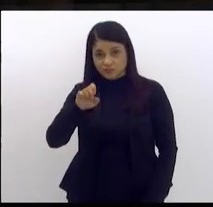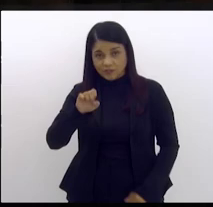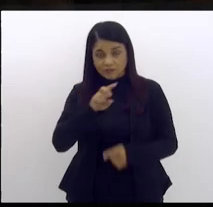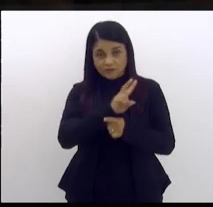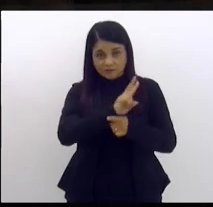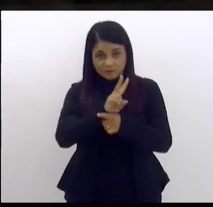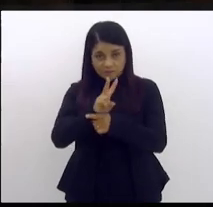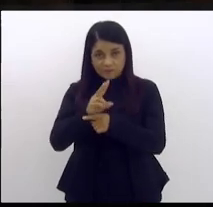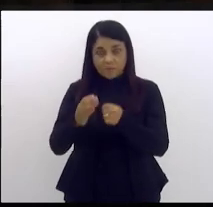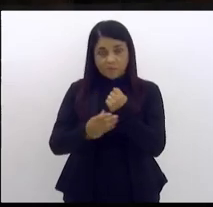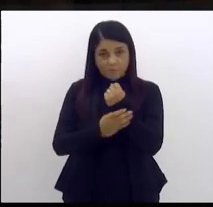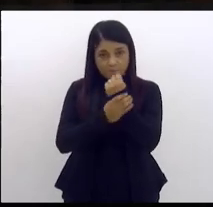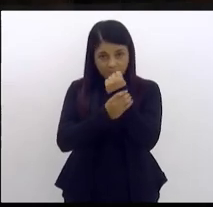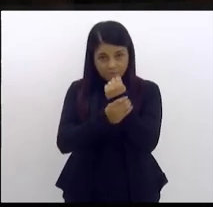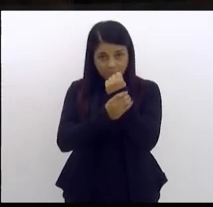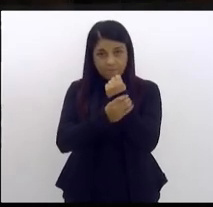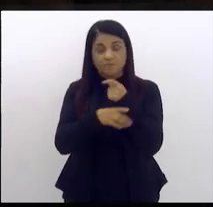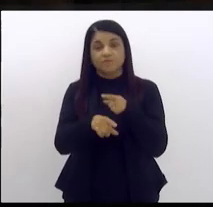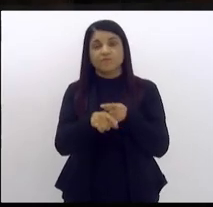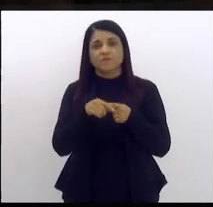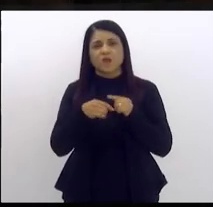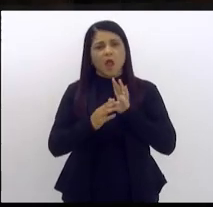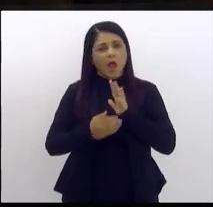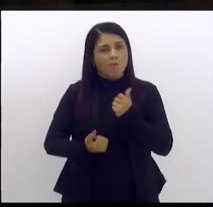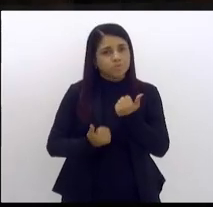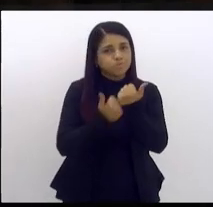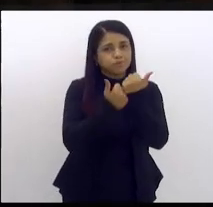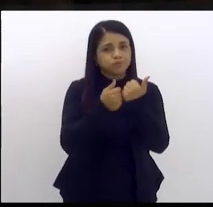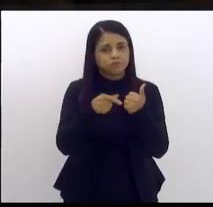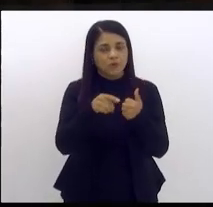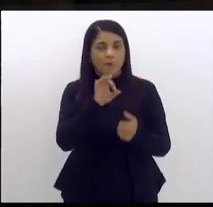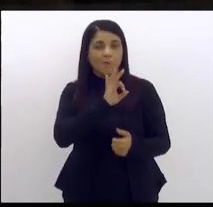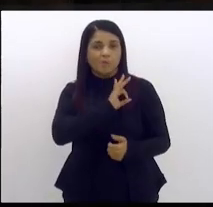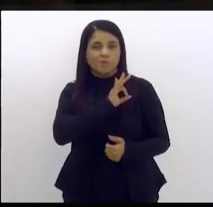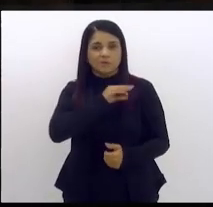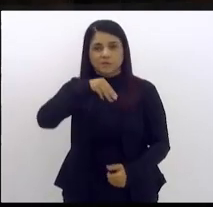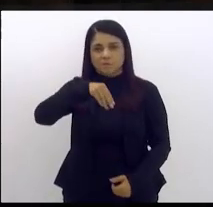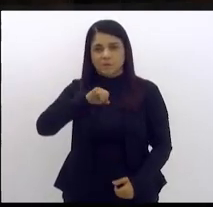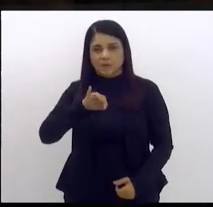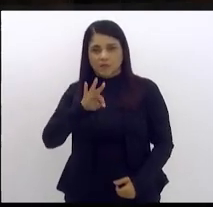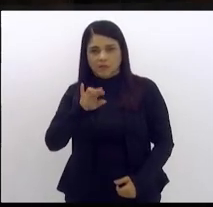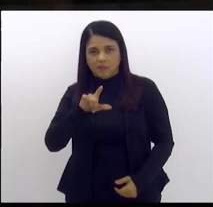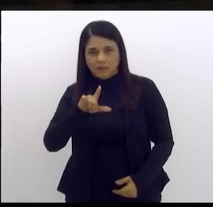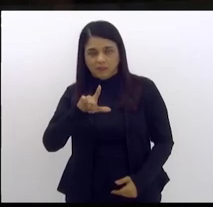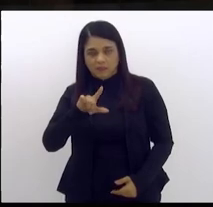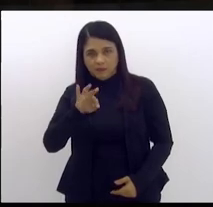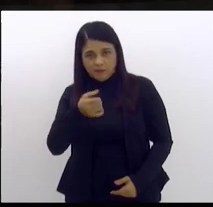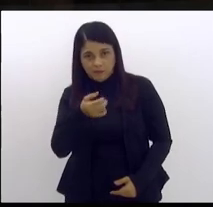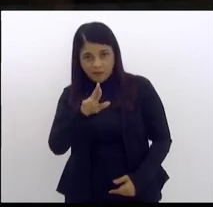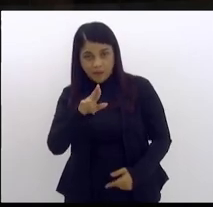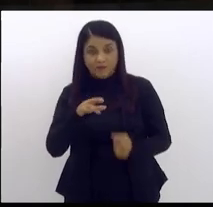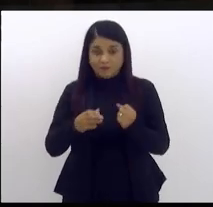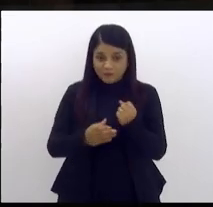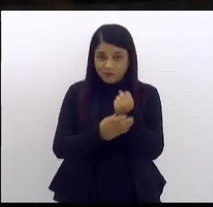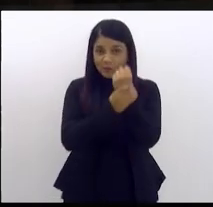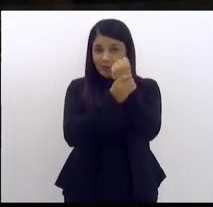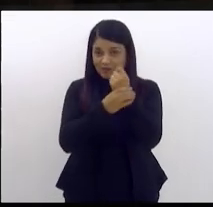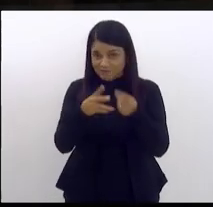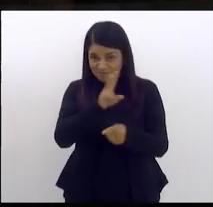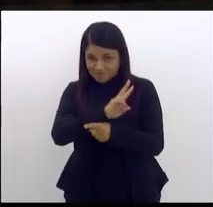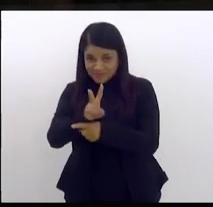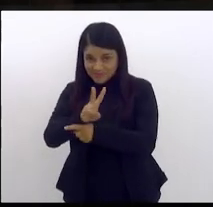que auxiliam os policiais militares do segurança presente estão